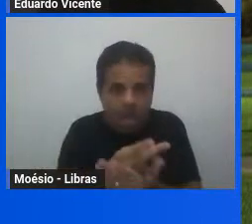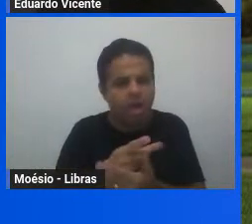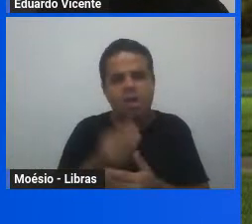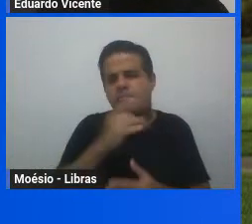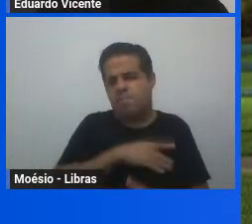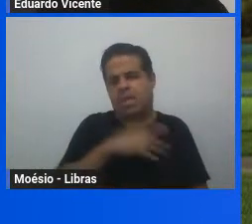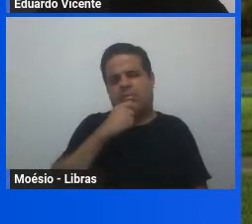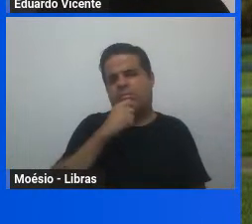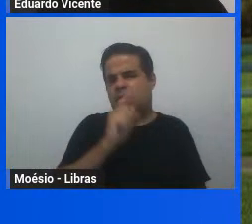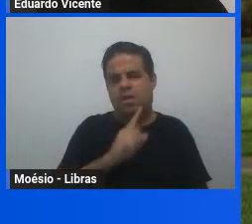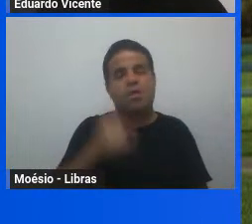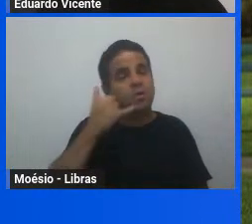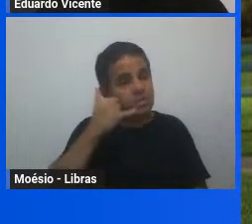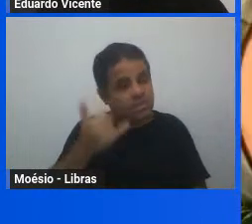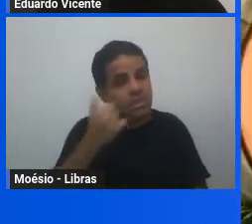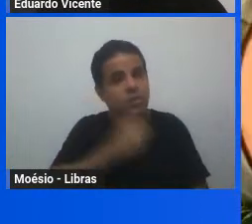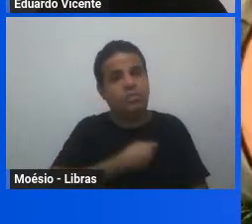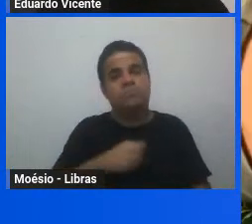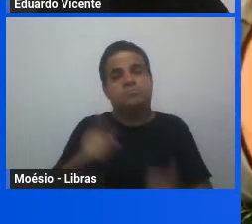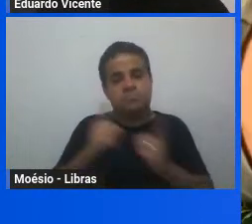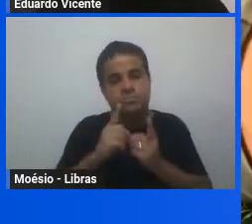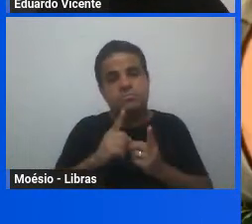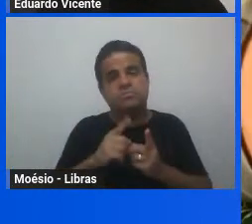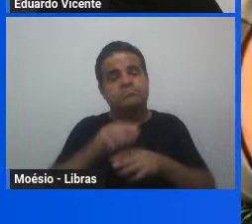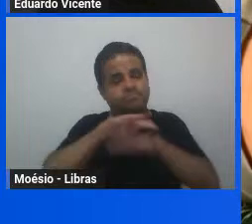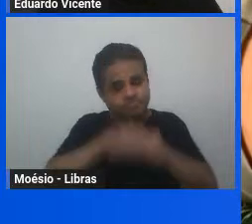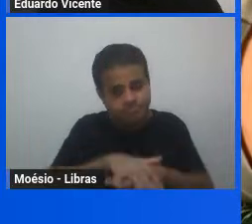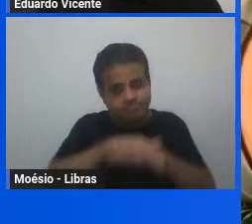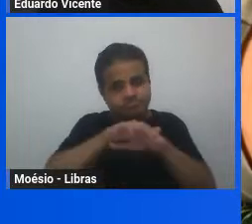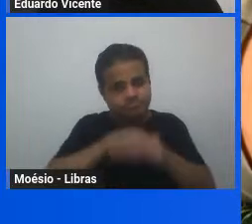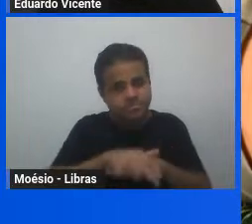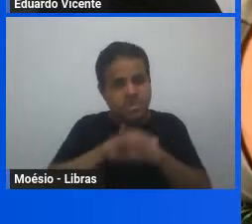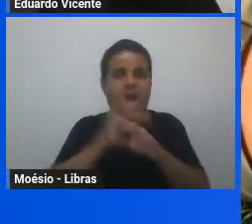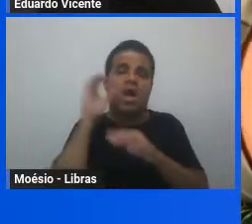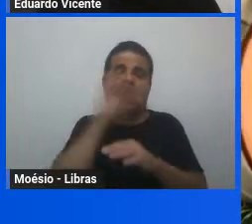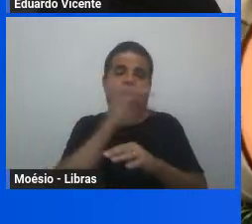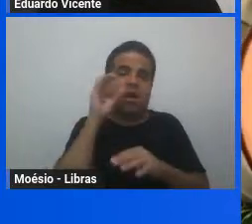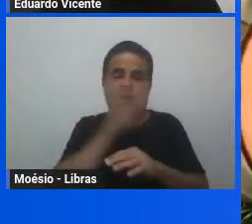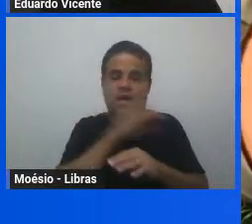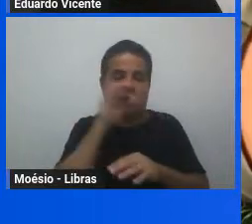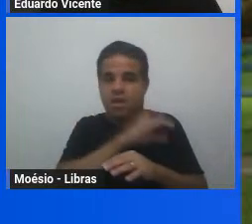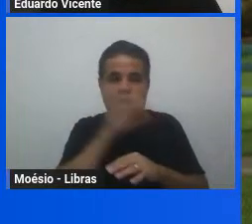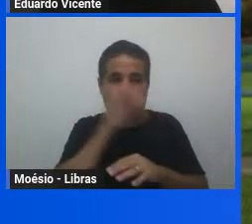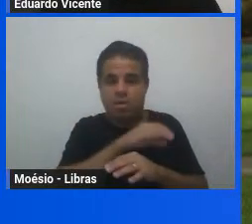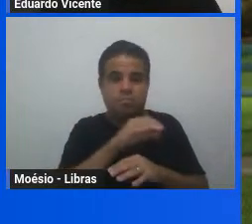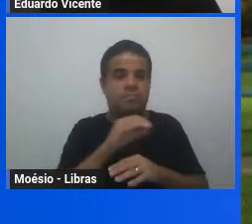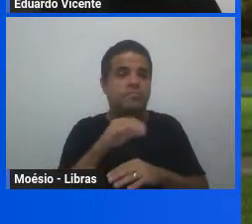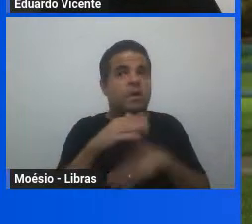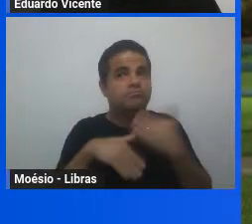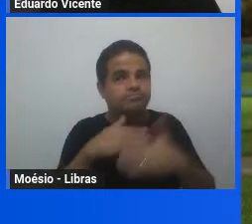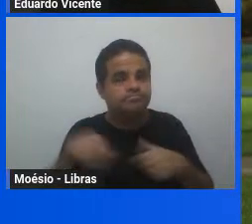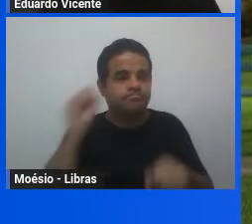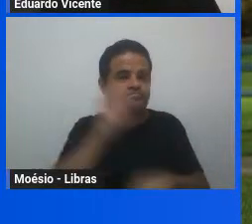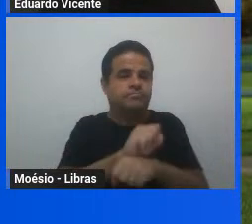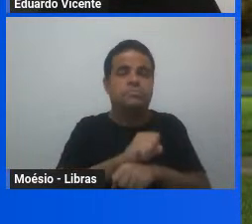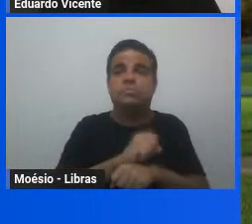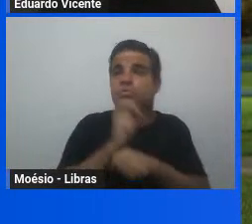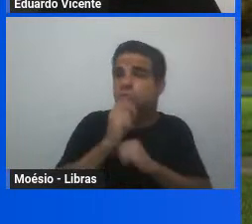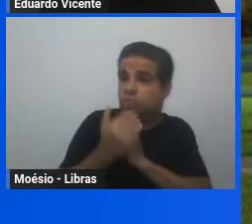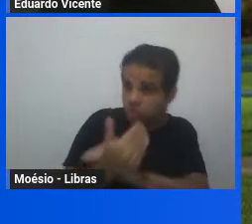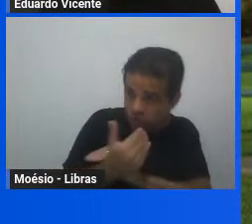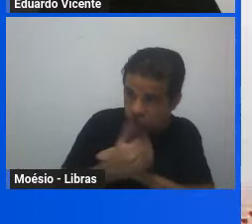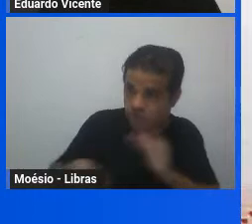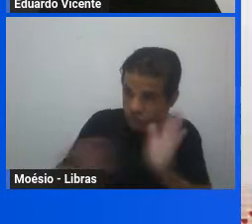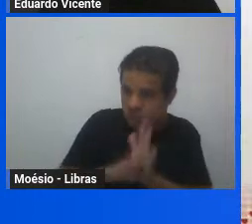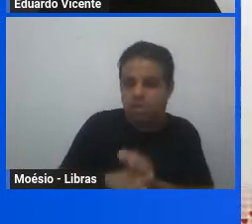o número de emergência local e comprima com força e rapidez no centro do tórax até o socorro chegar. Suas ações podem ajudar a salvar